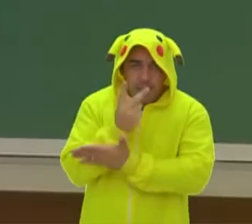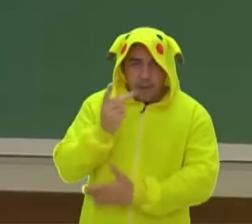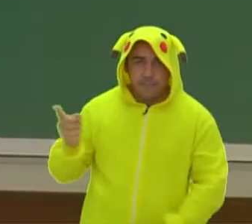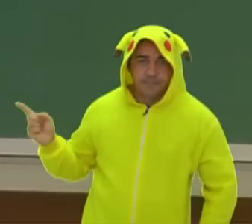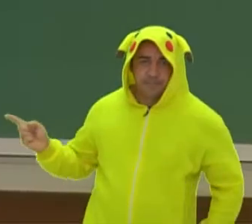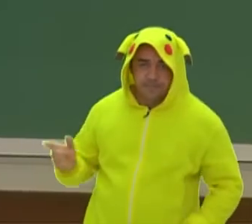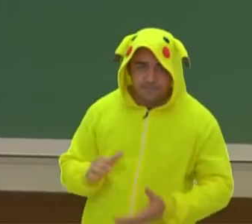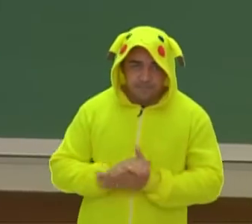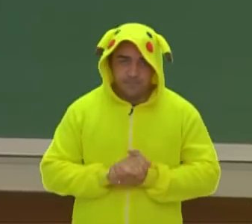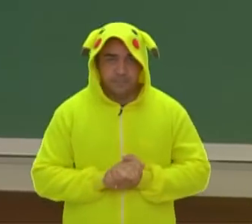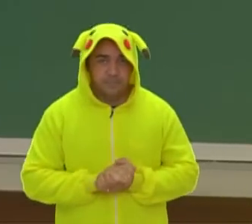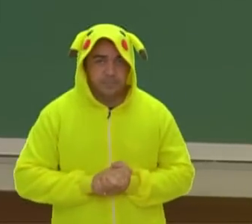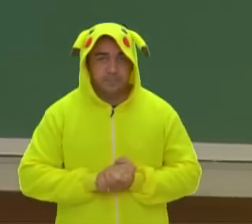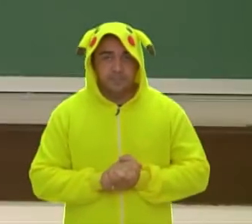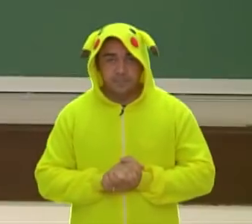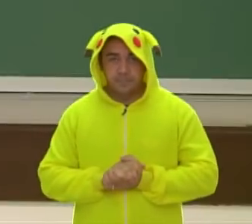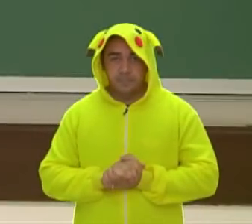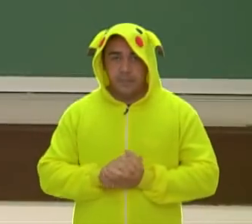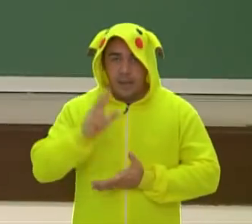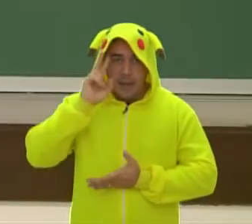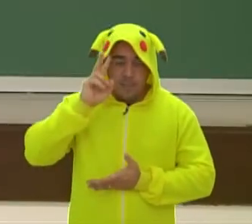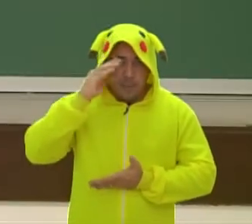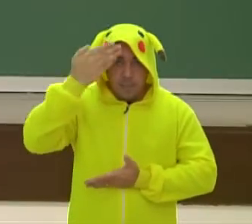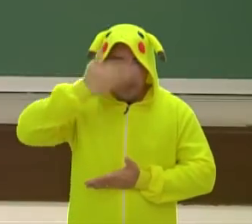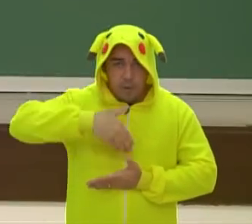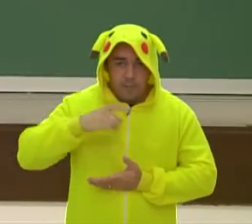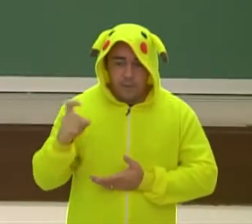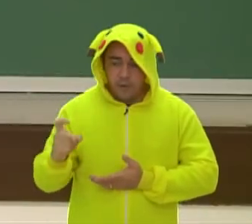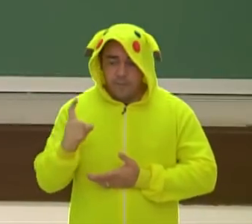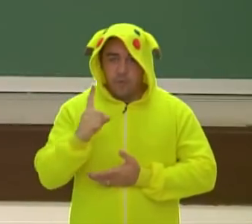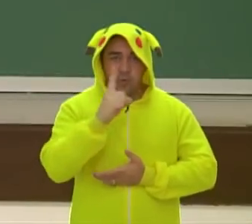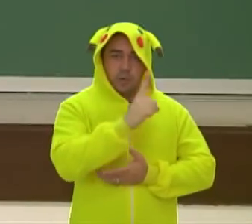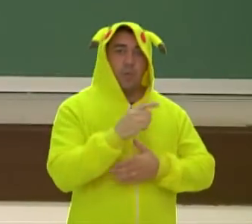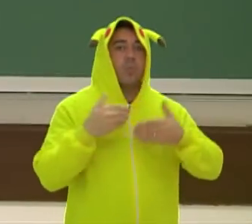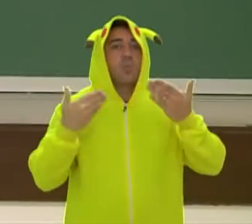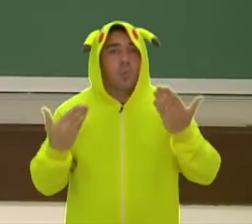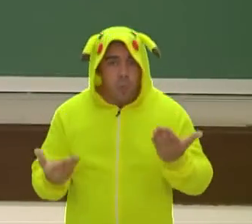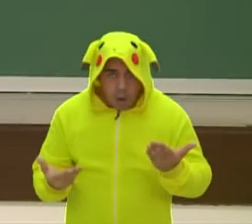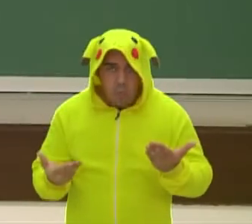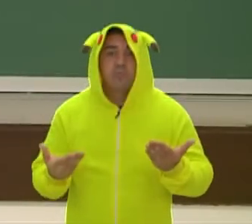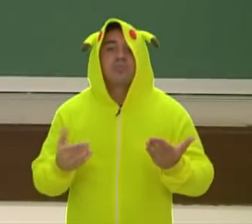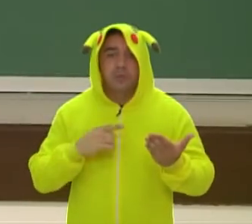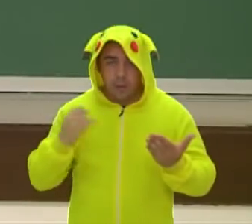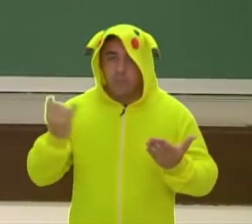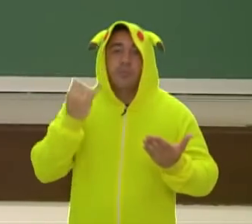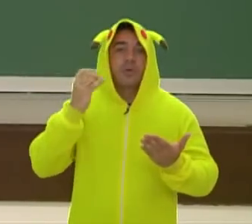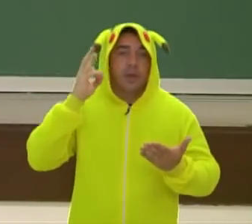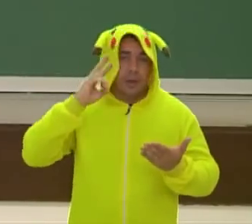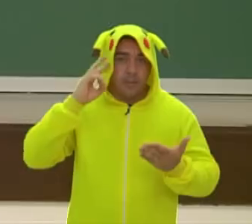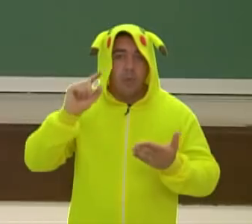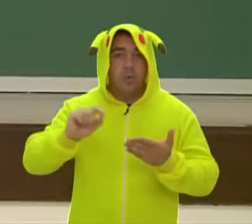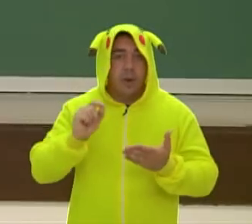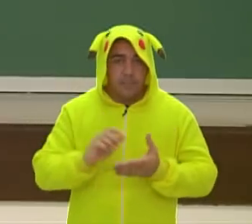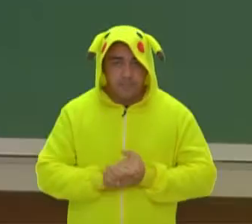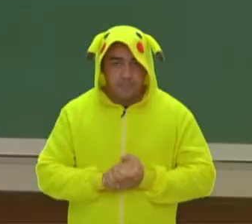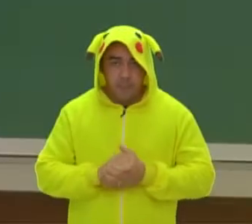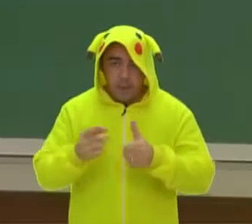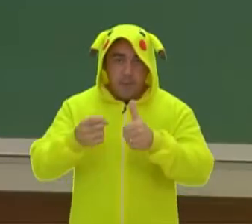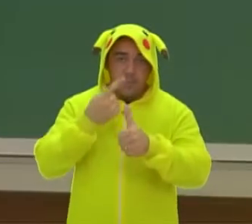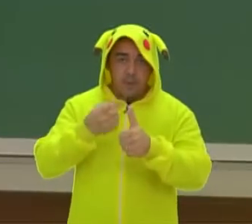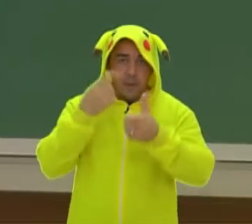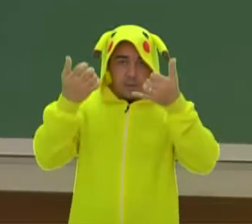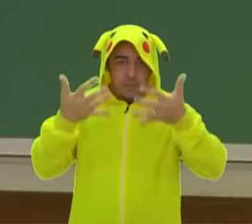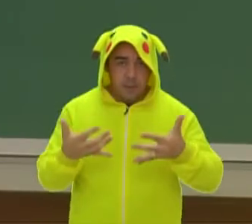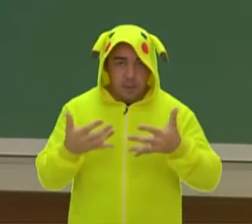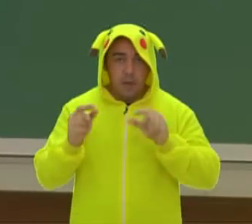correta. Lembrando das evidências evolutivas, então, quais são elas? Porque isso é importante lembrar. Então, lá, primeiro, que a gente falou no